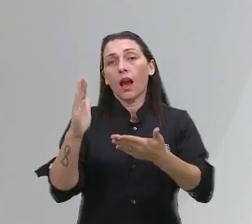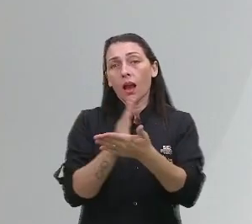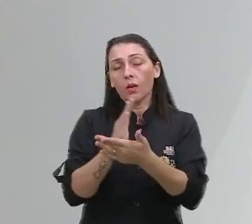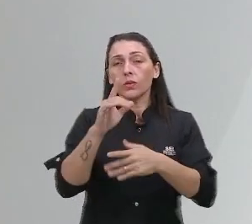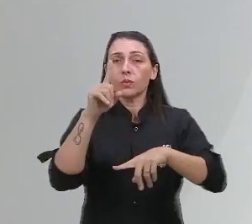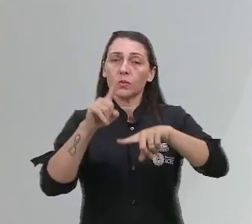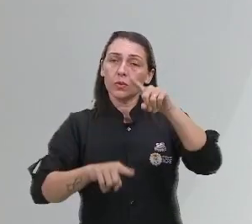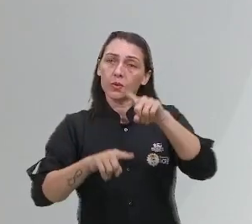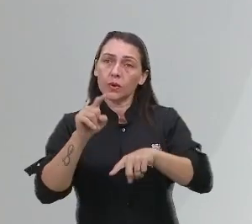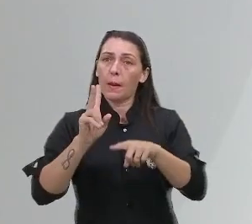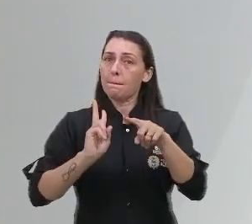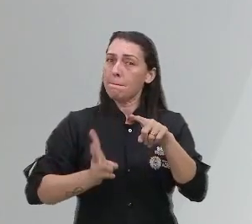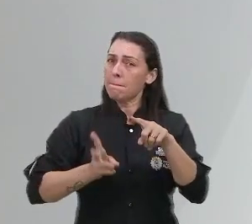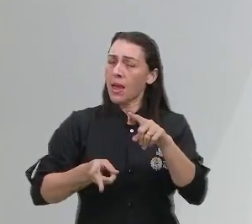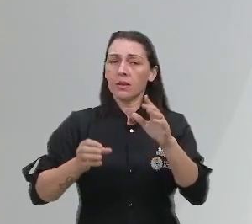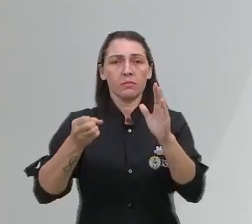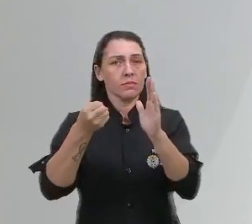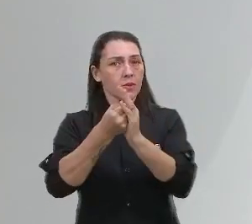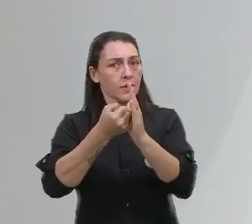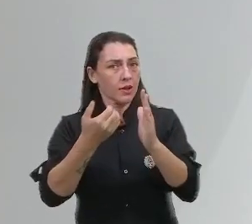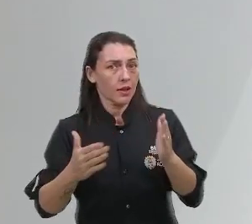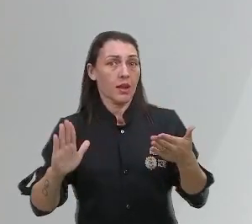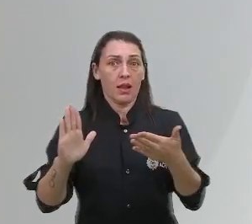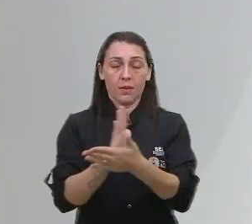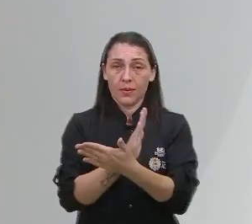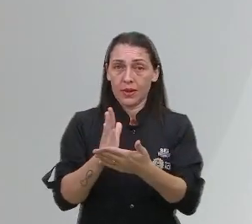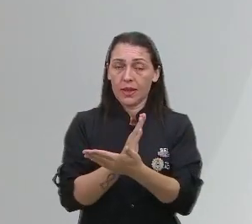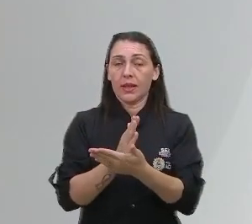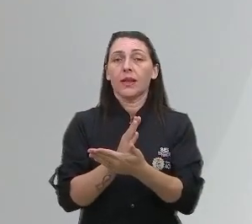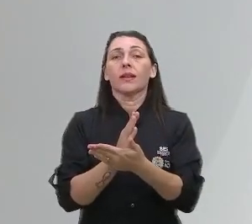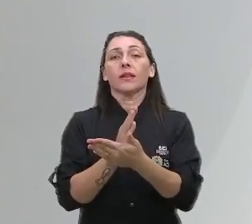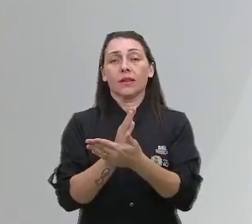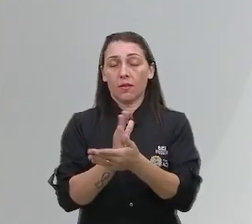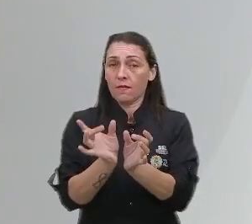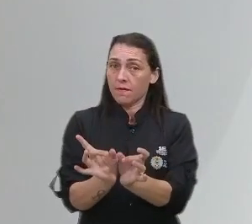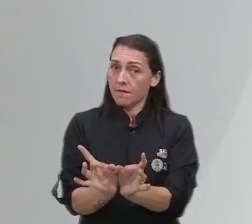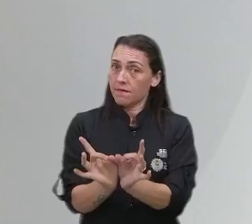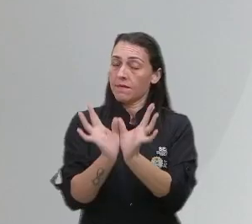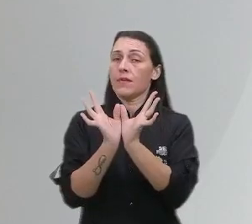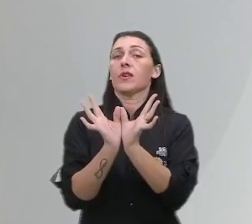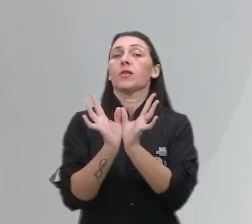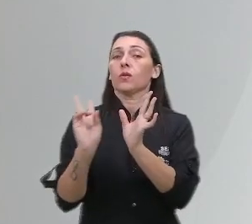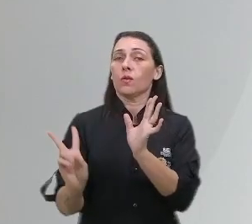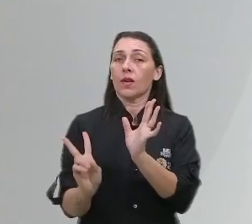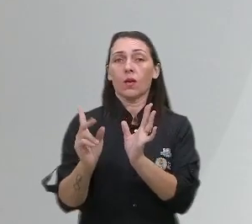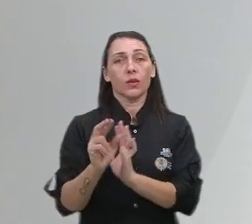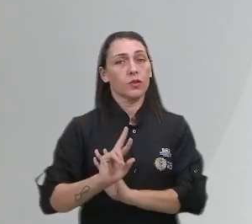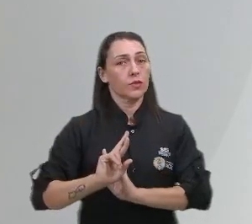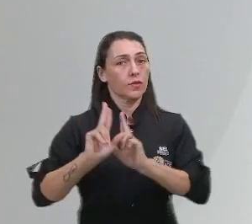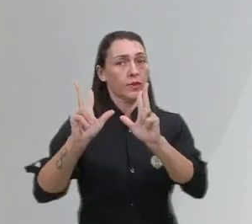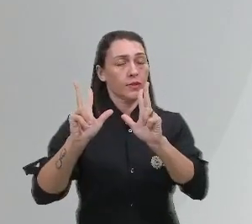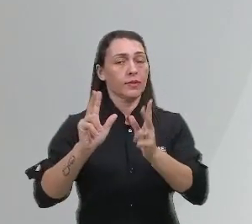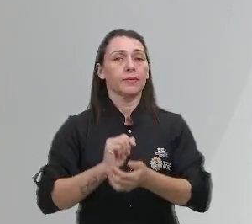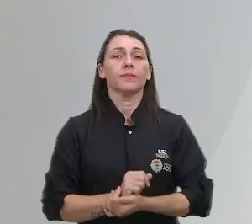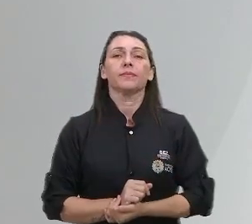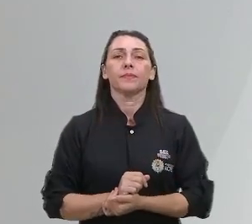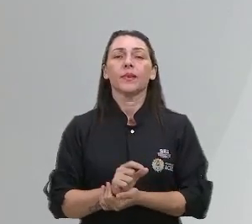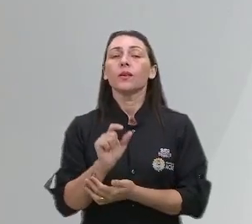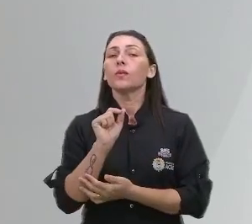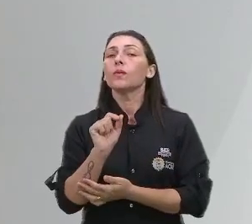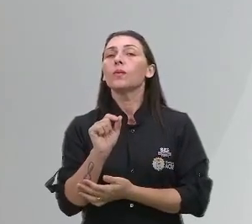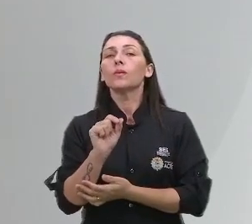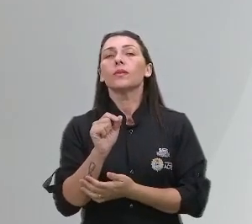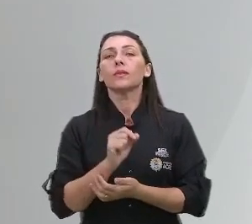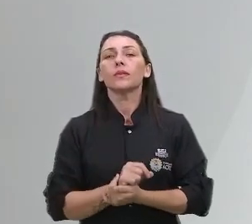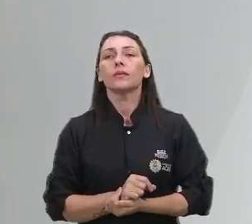produtos, às vezes com as mesmas características, e eles são comercializados com valores diferentes. Então, isso é o que a gente